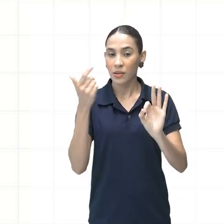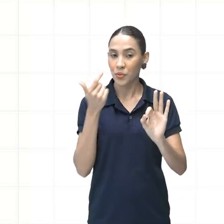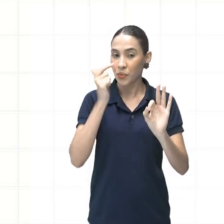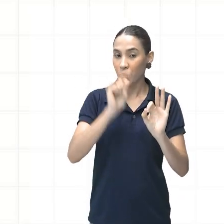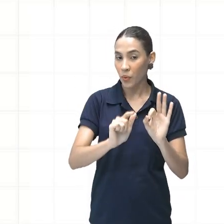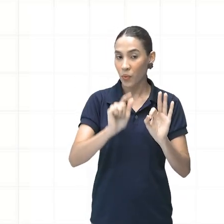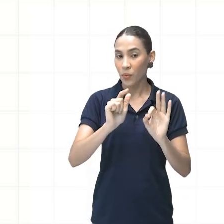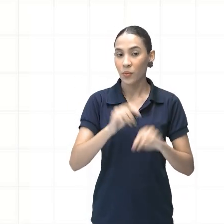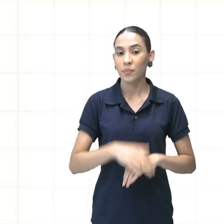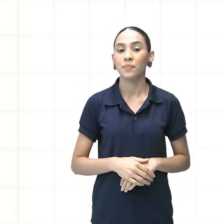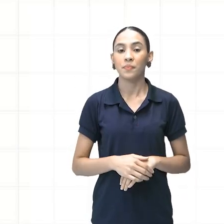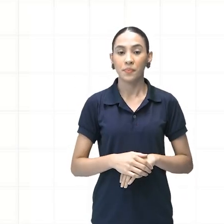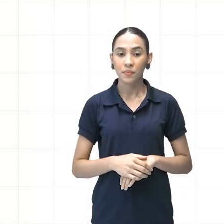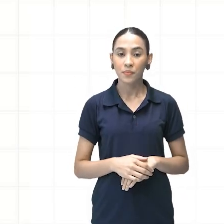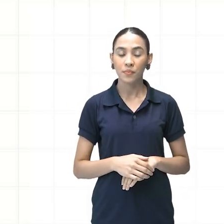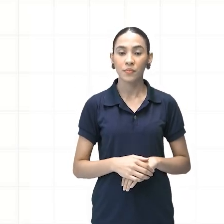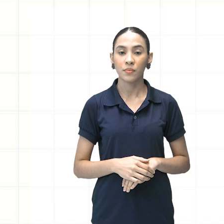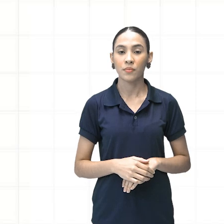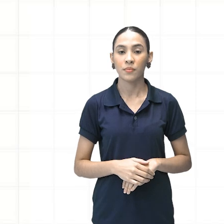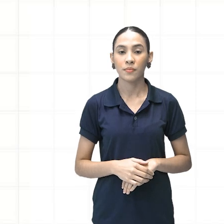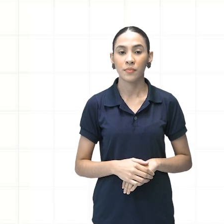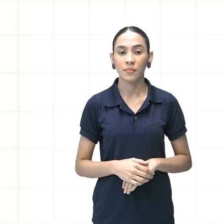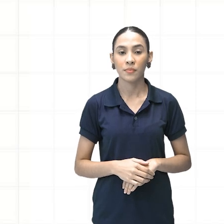novamente a nossa